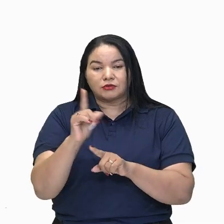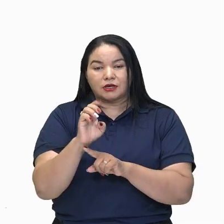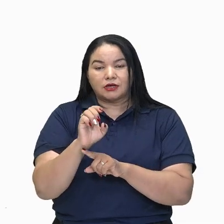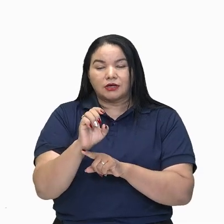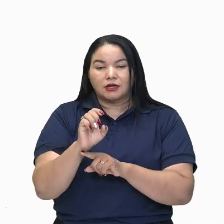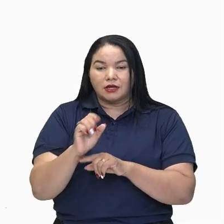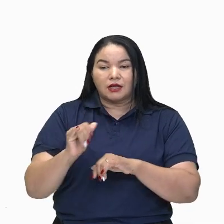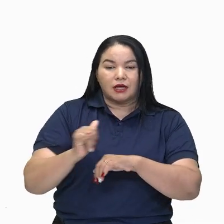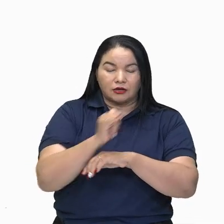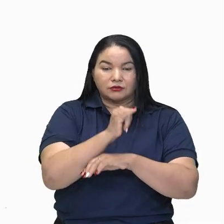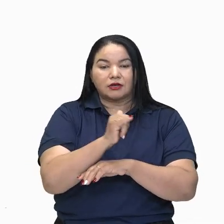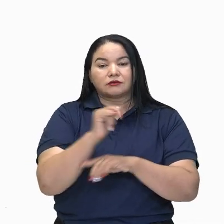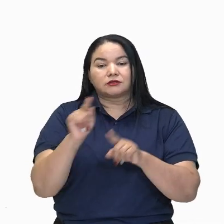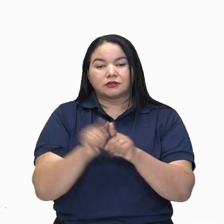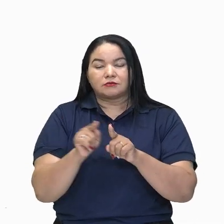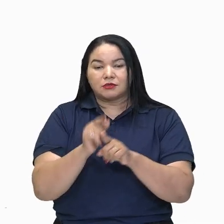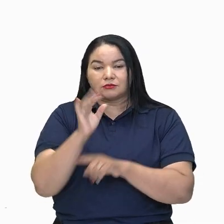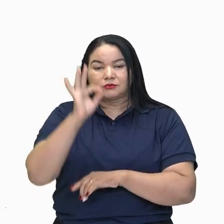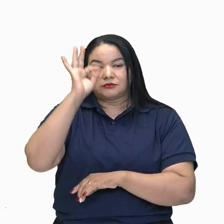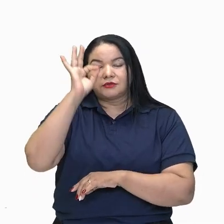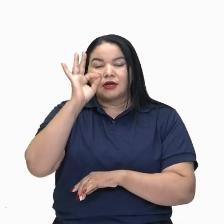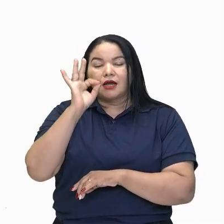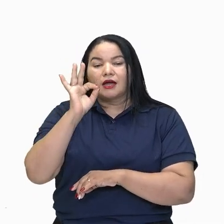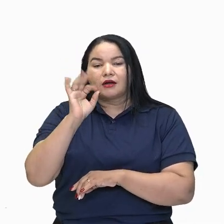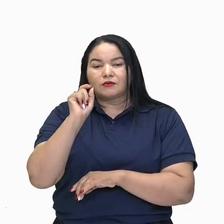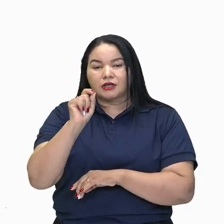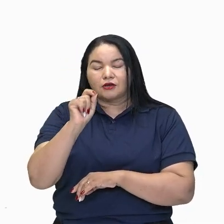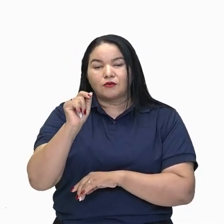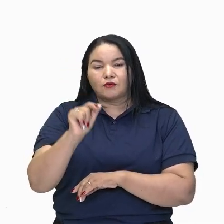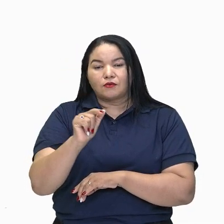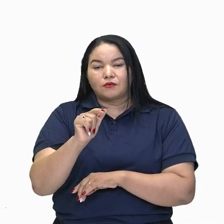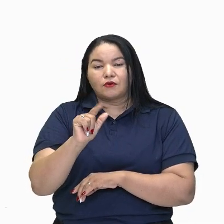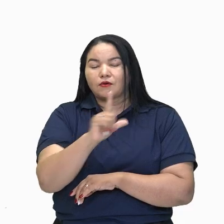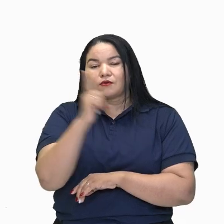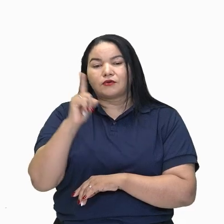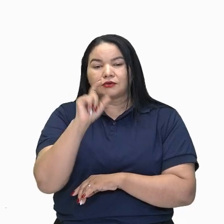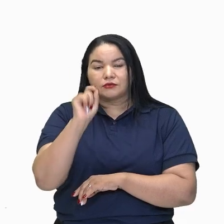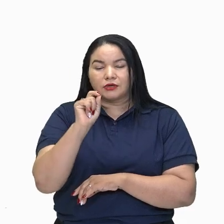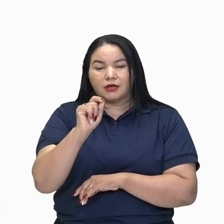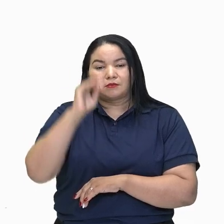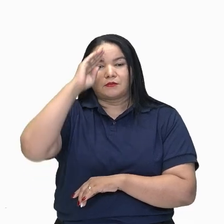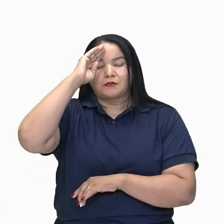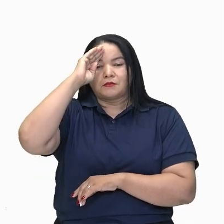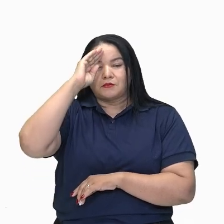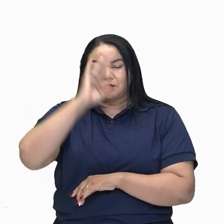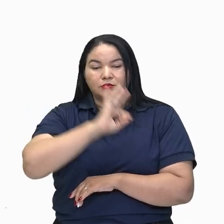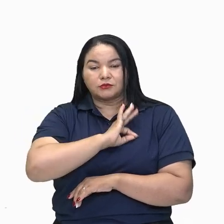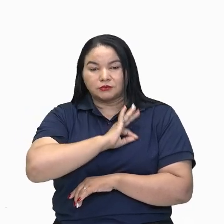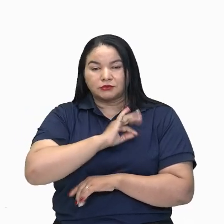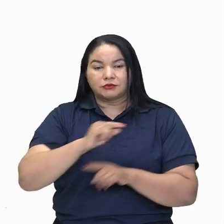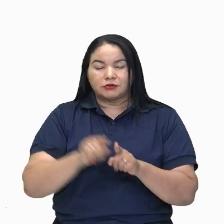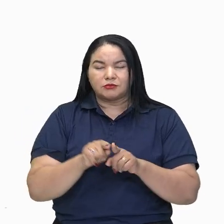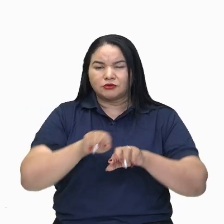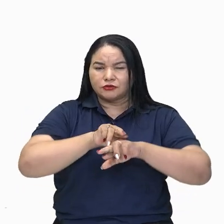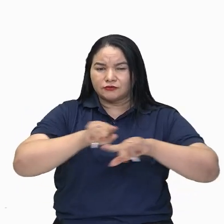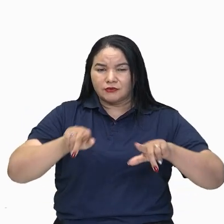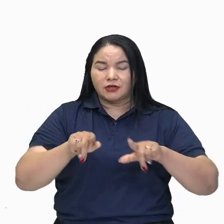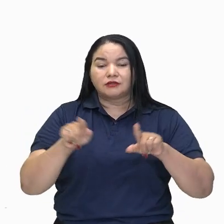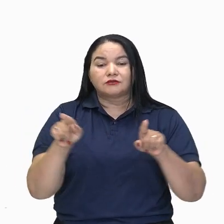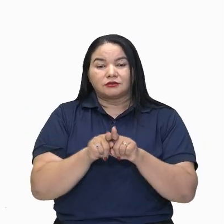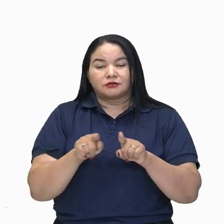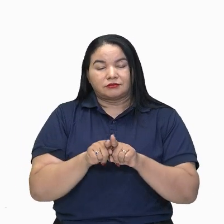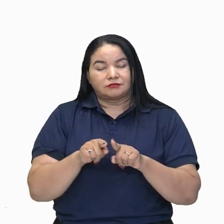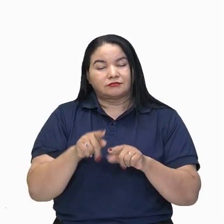E temos a Polícia Militar também, que são as Forças Armadas de um